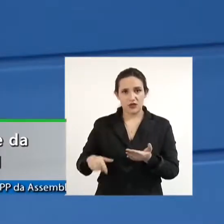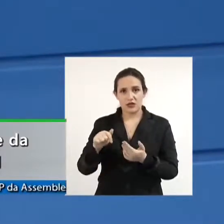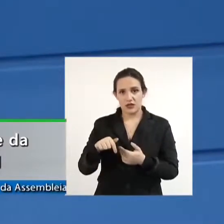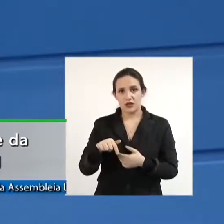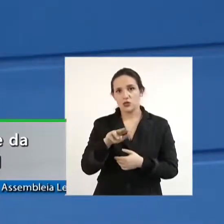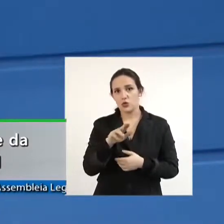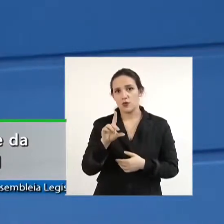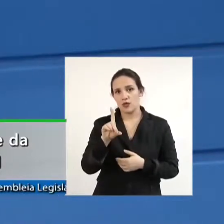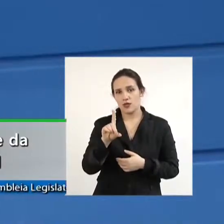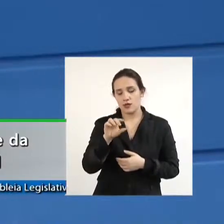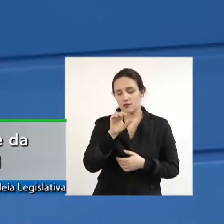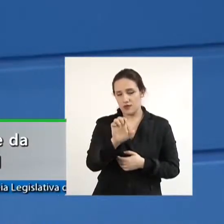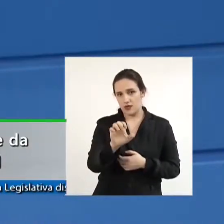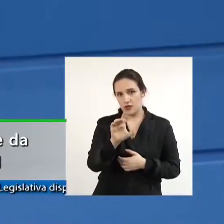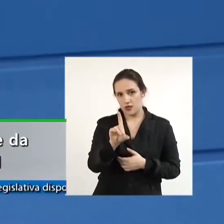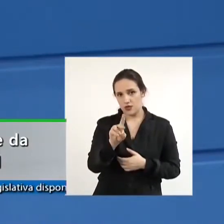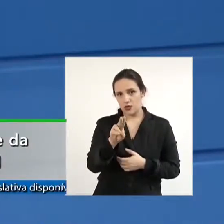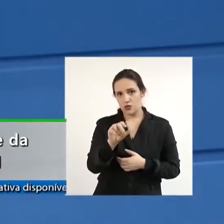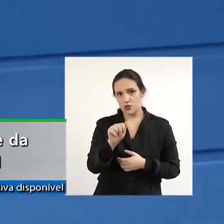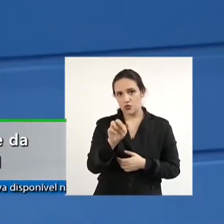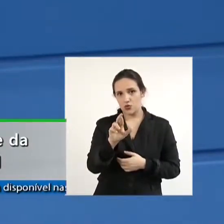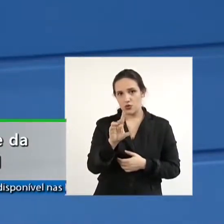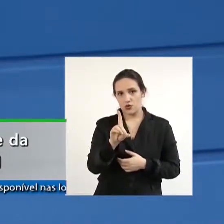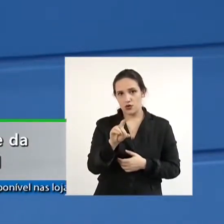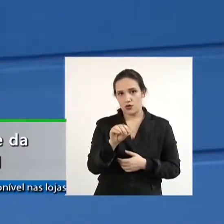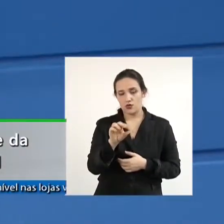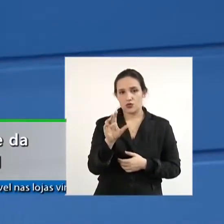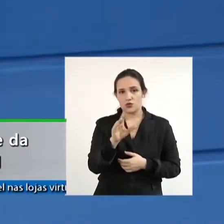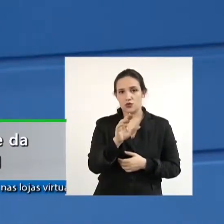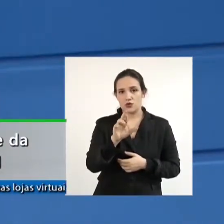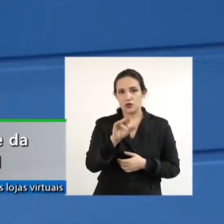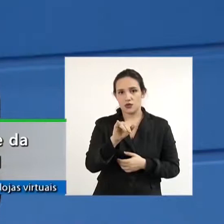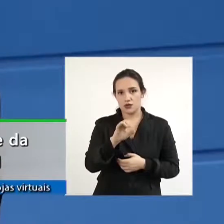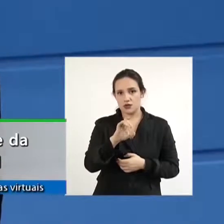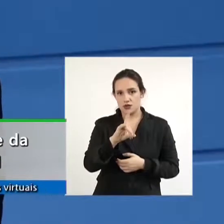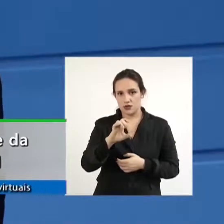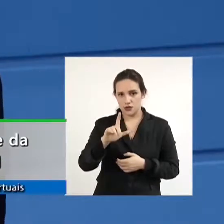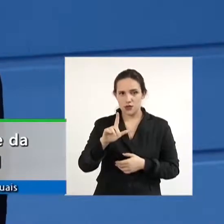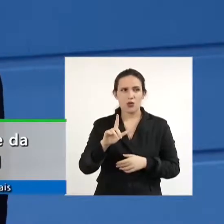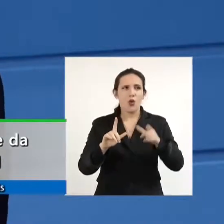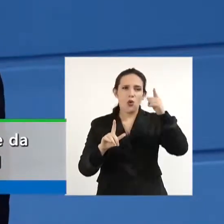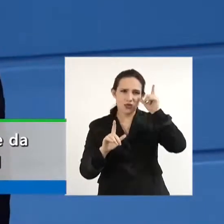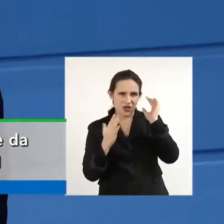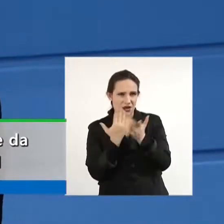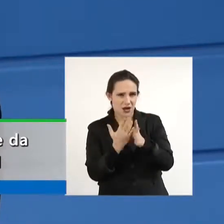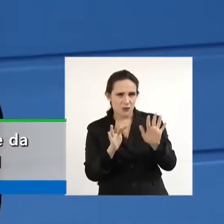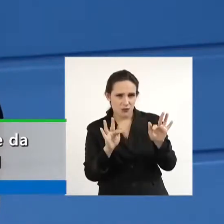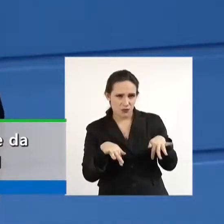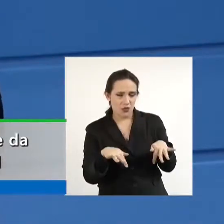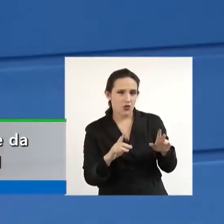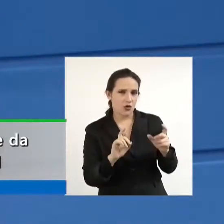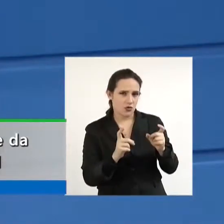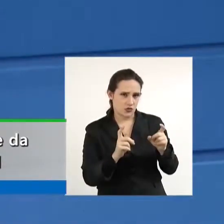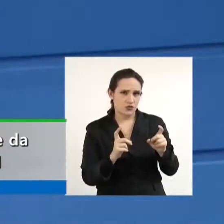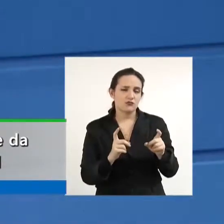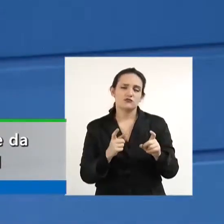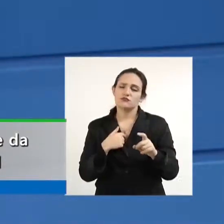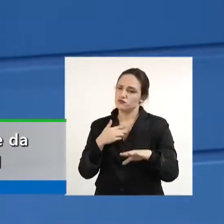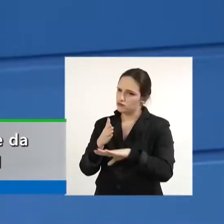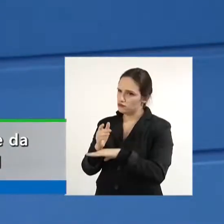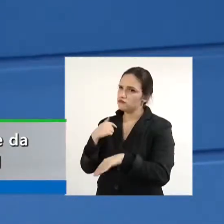Riedel, né? Já conversamos ontem, inclusive, após a nossa reunião aqui, e ele ficou de nos dar